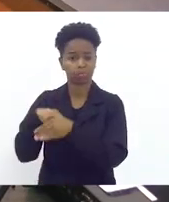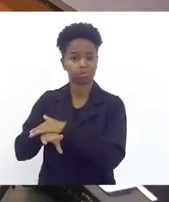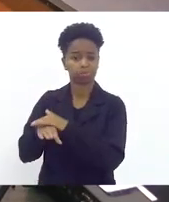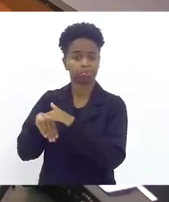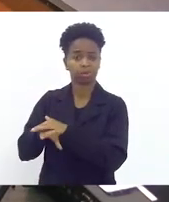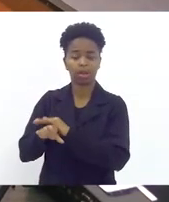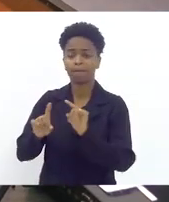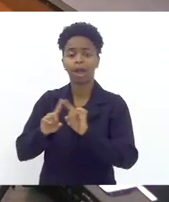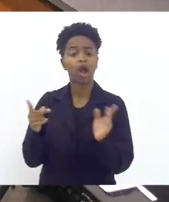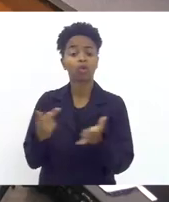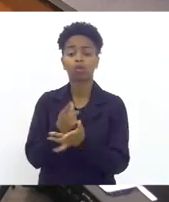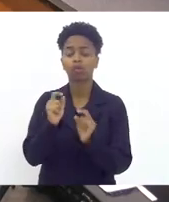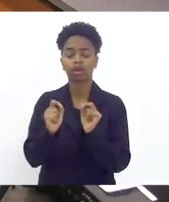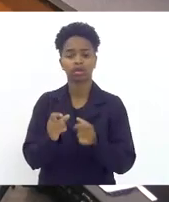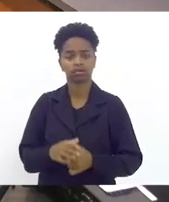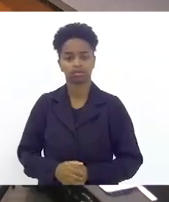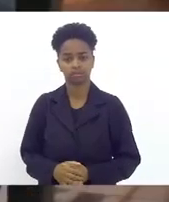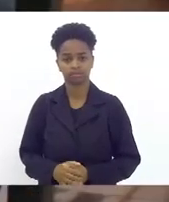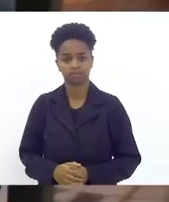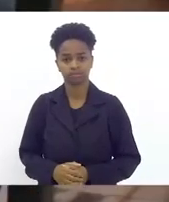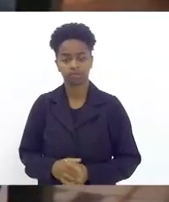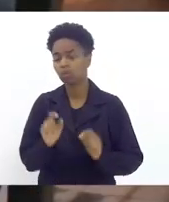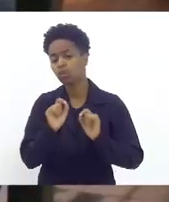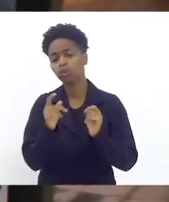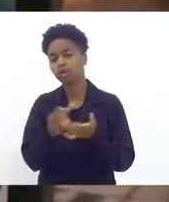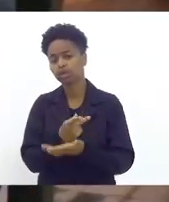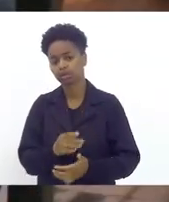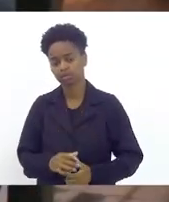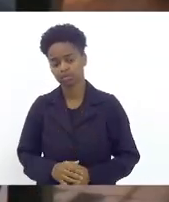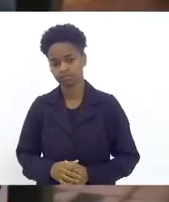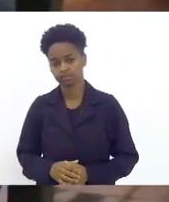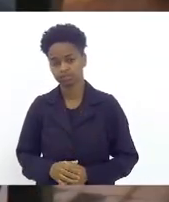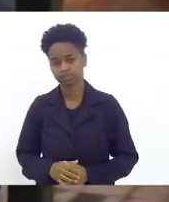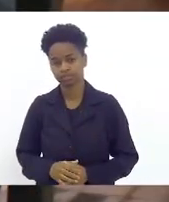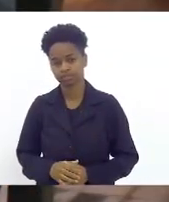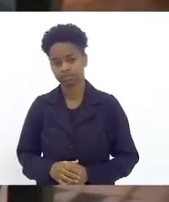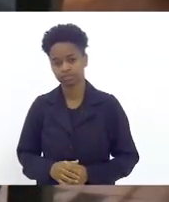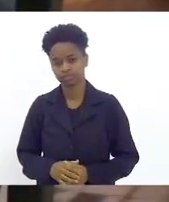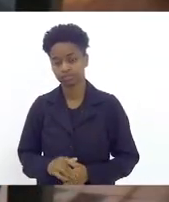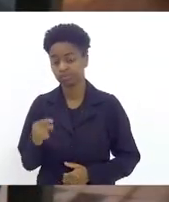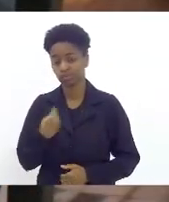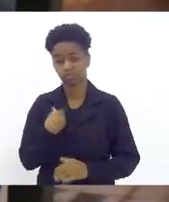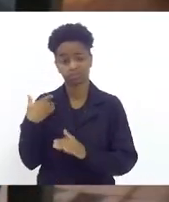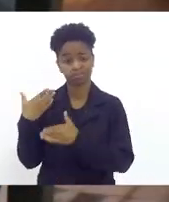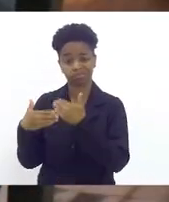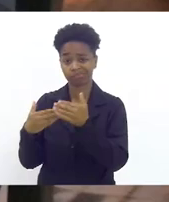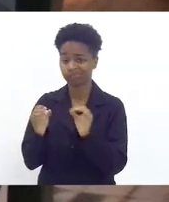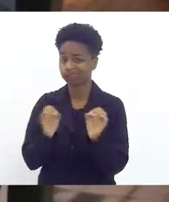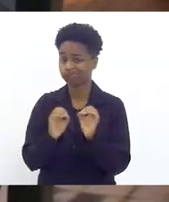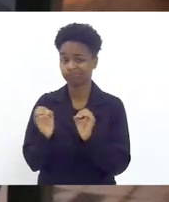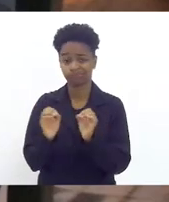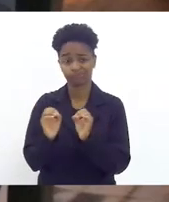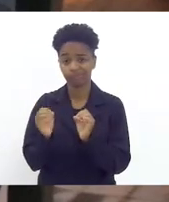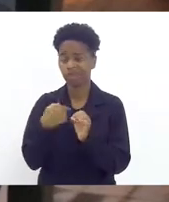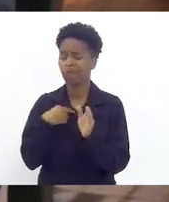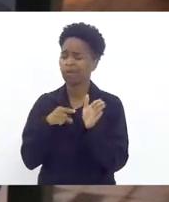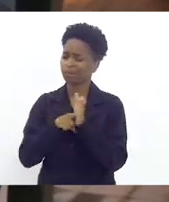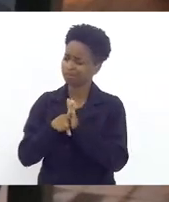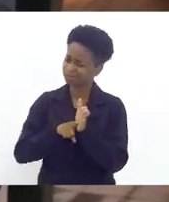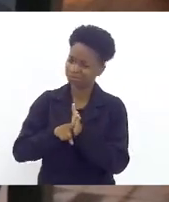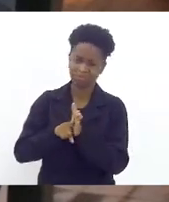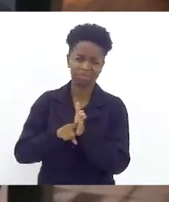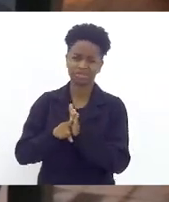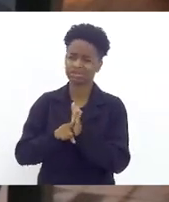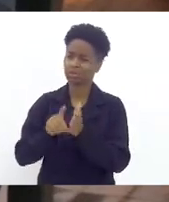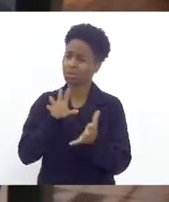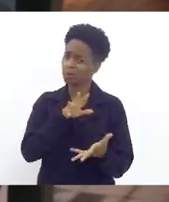que que tá acontecendo o que que tá acontecendo nós não estamos avançados Jorge eu tenho pesquisado muito o mundo